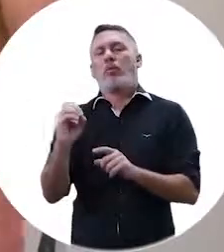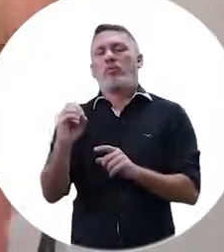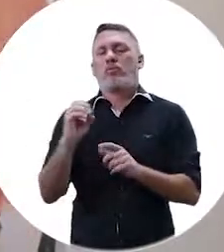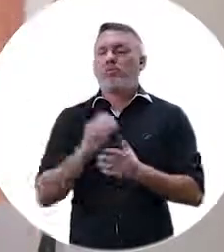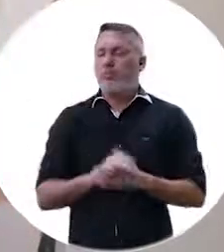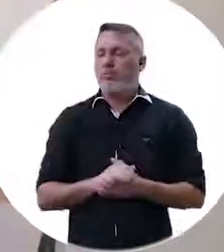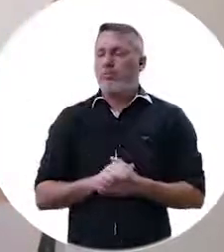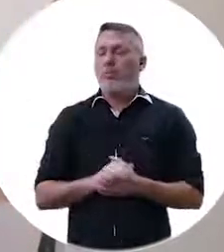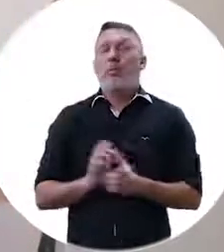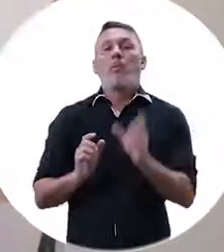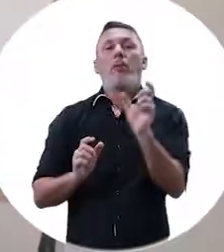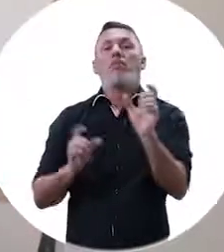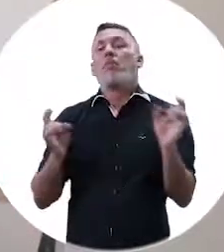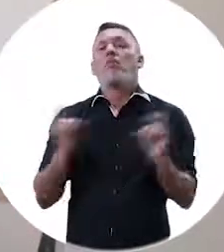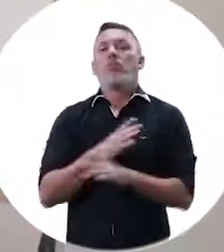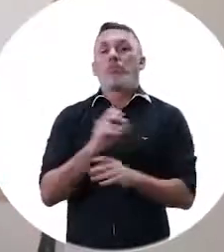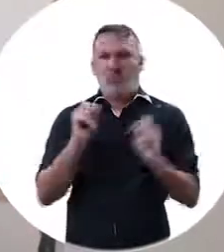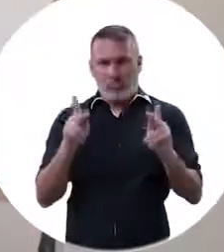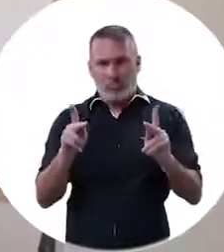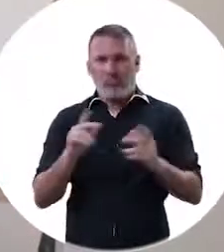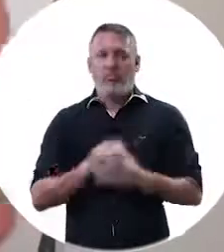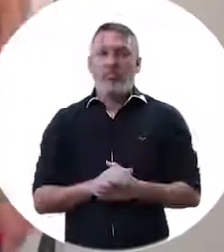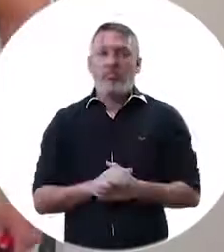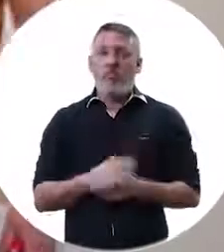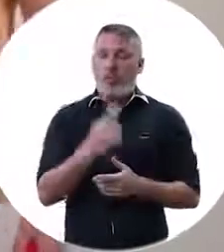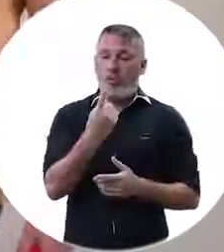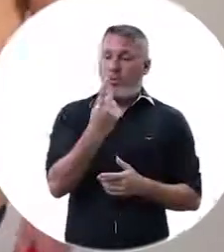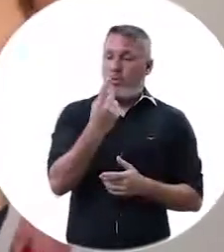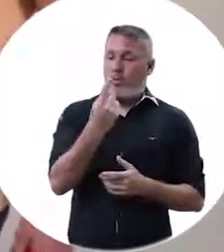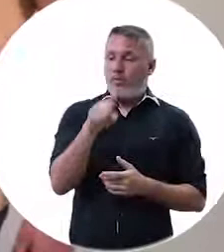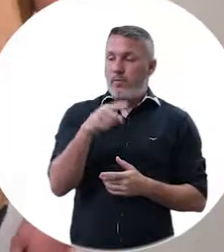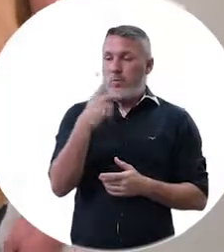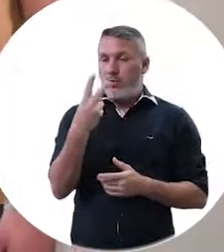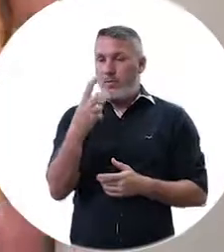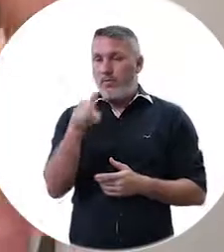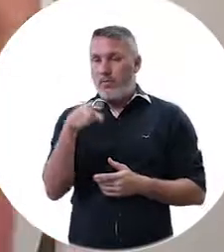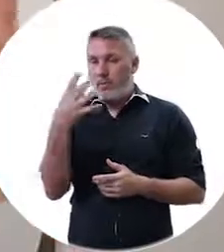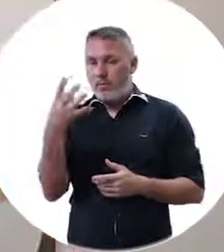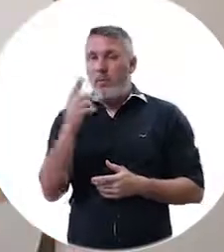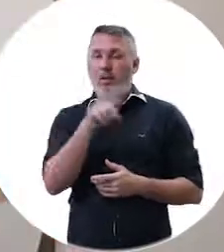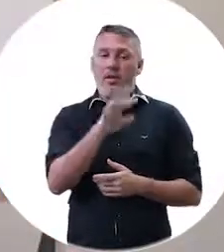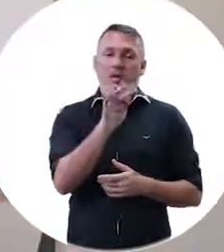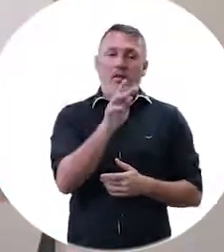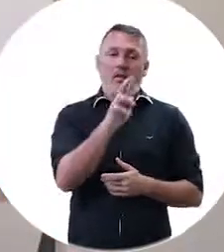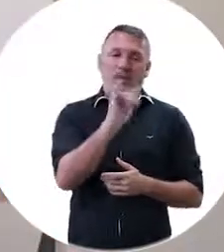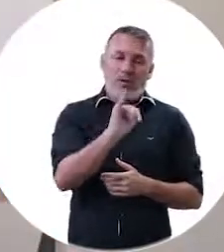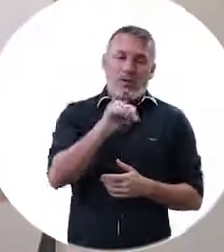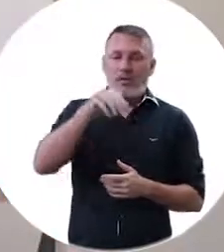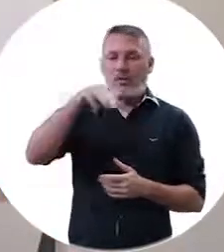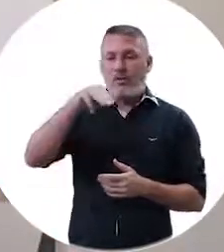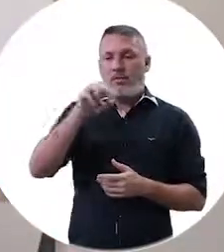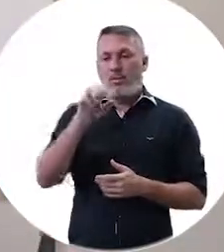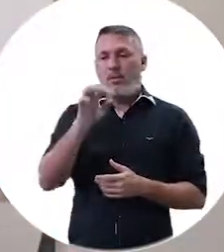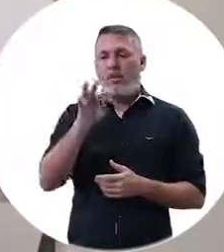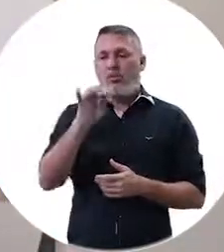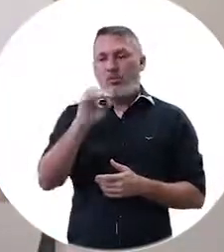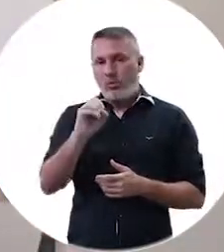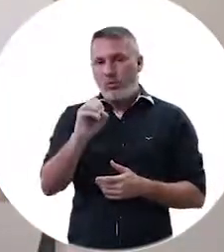hidrocarboneto. O. Ok? 1,2,4